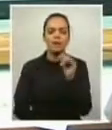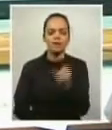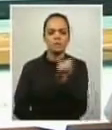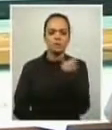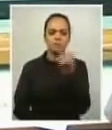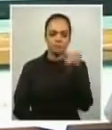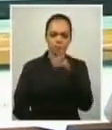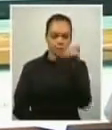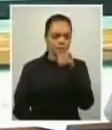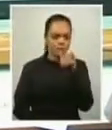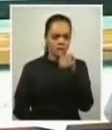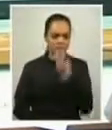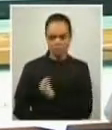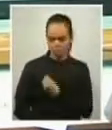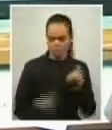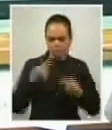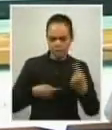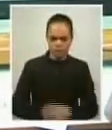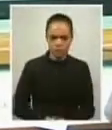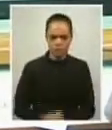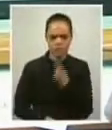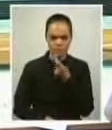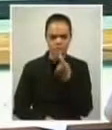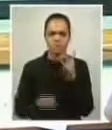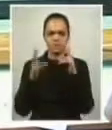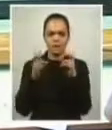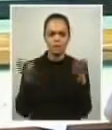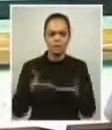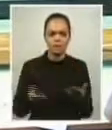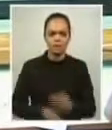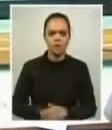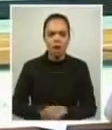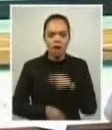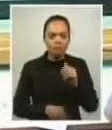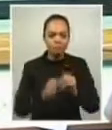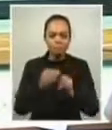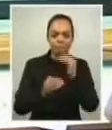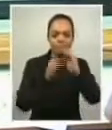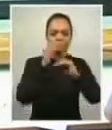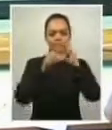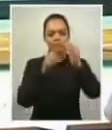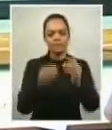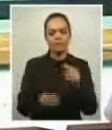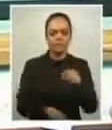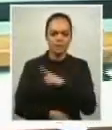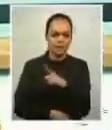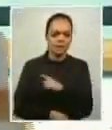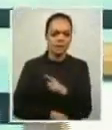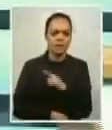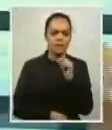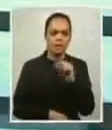importância do mandato eu tô falando do tema de hoje aos poucos Eu tô construindo você sentou de um arcabouço